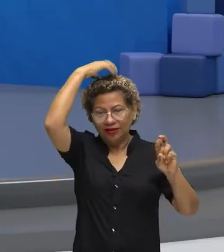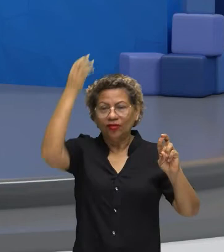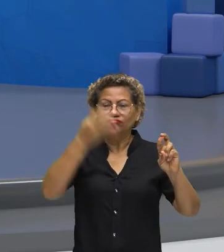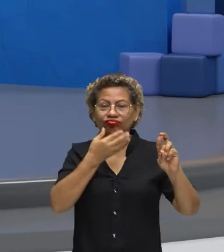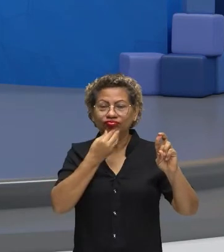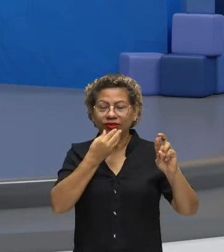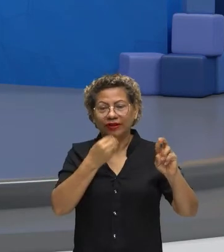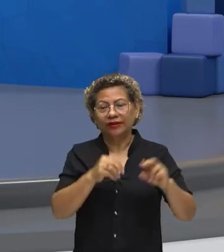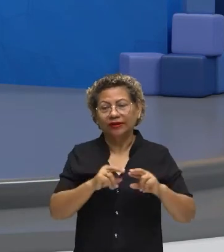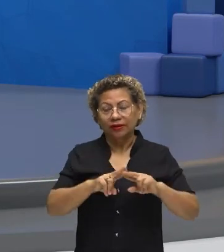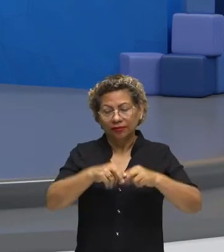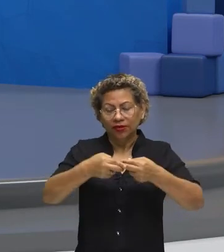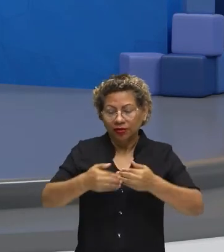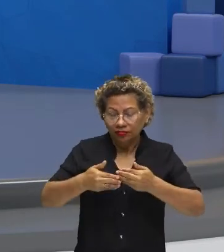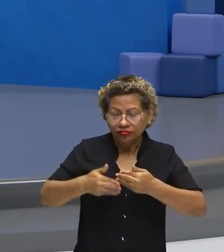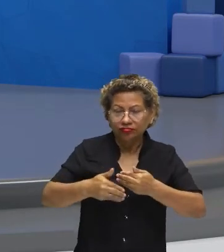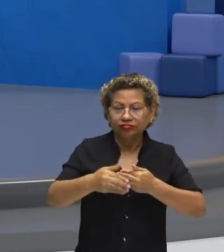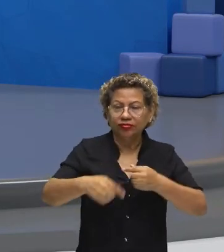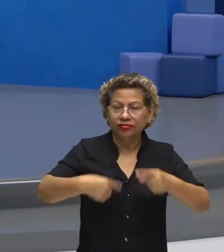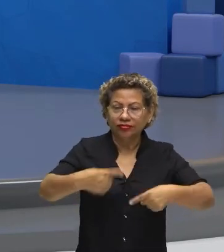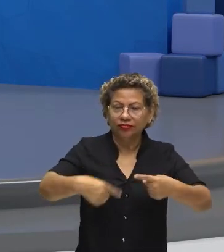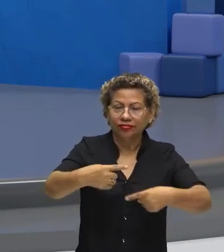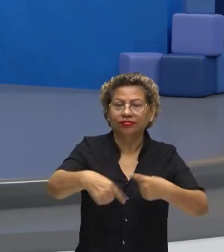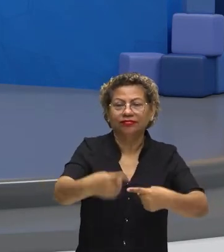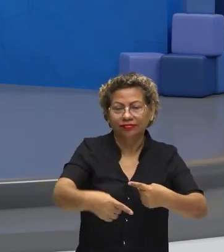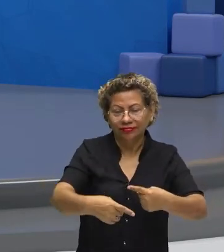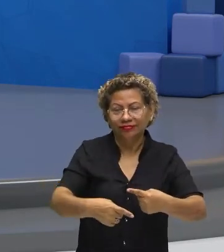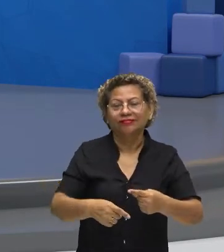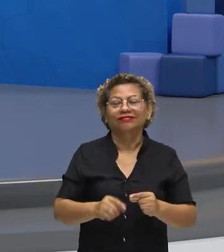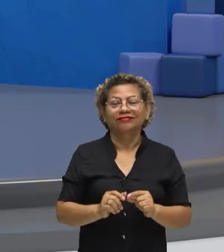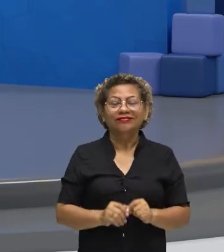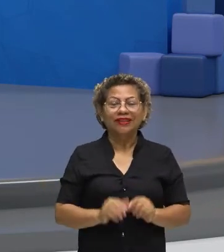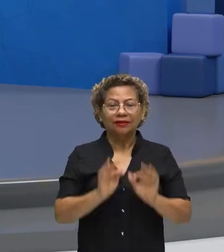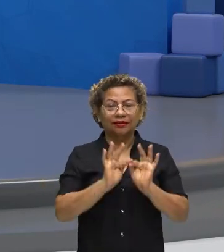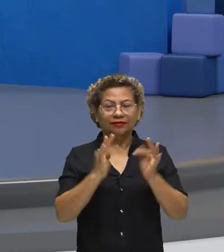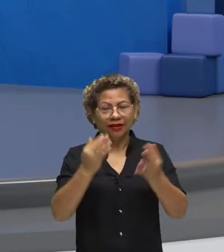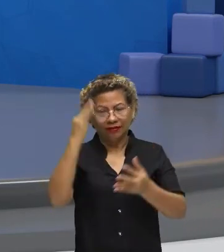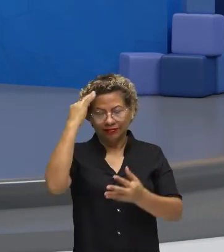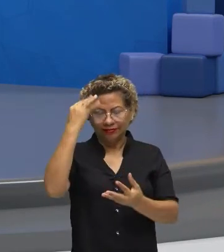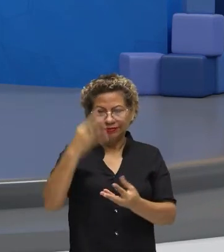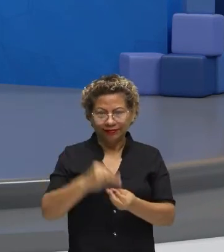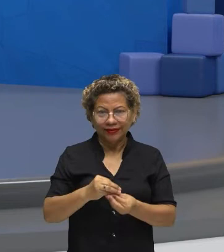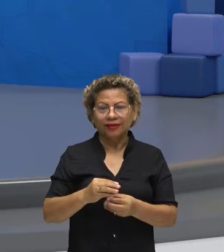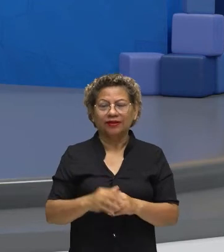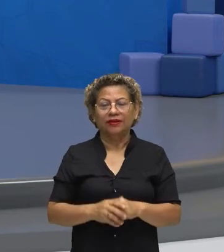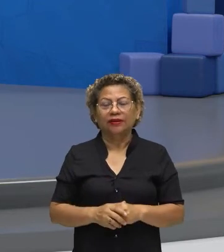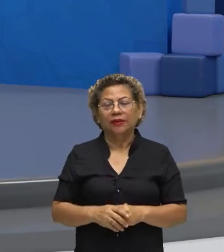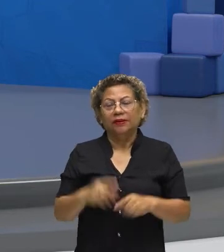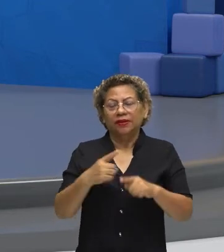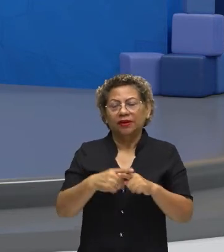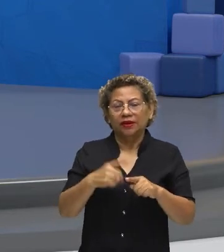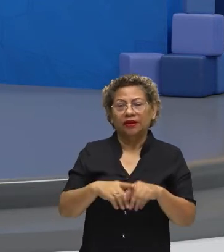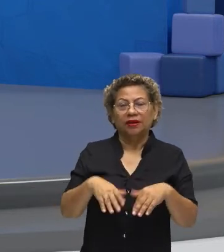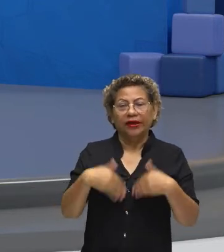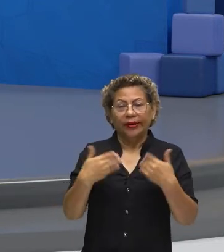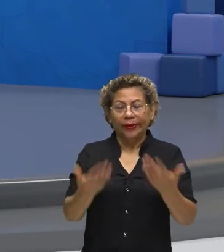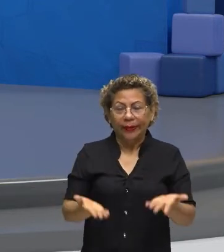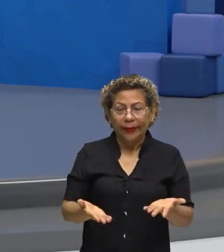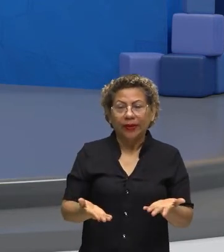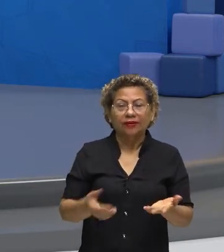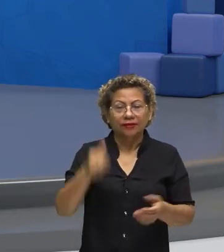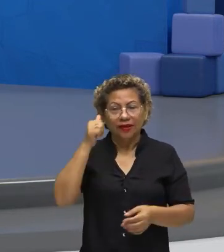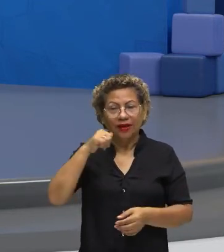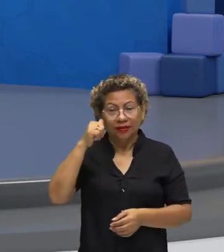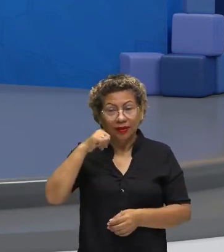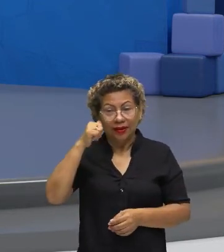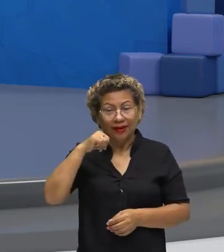ali, né, tá ou sendo muito bajulada, ou ali necessitando daquela atenção, ou provocando isso, ou se achando, mas